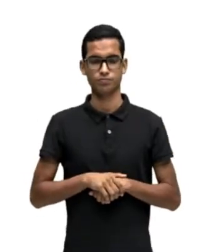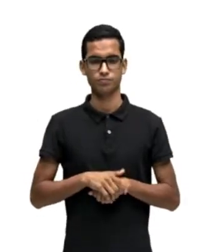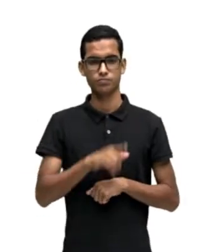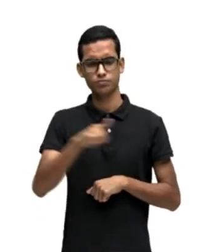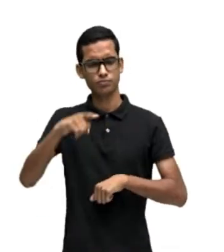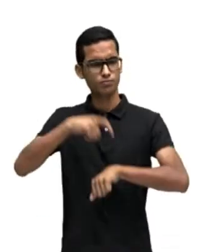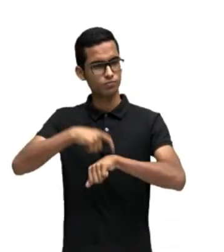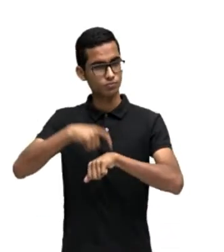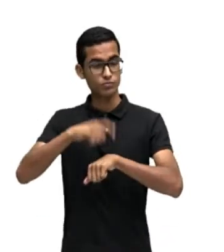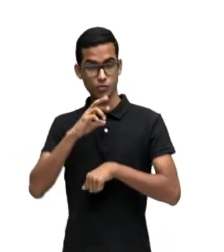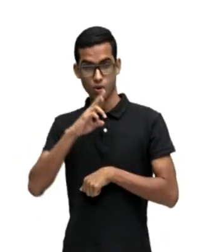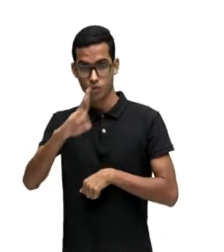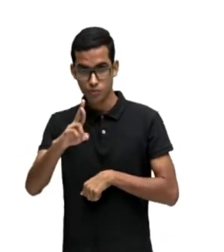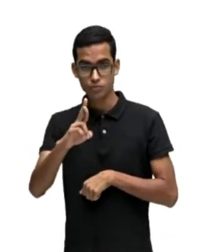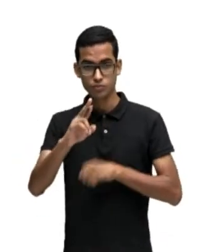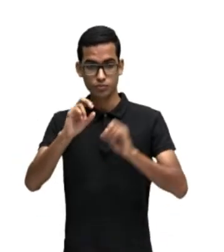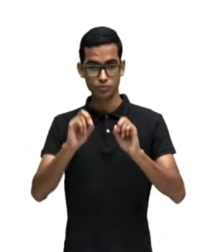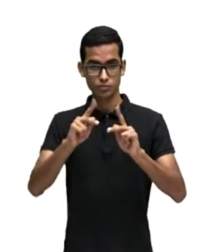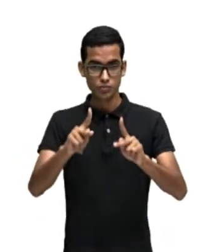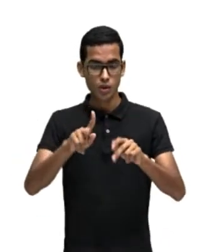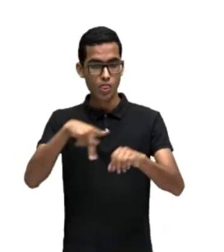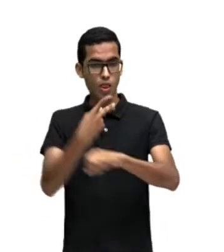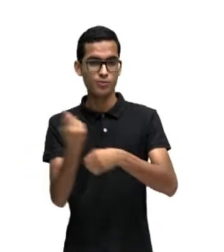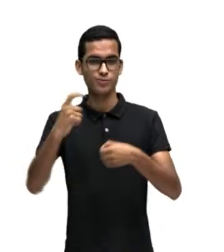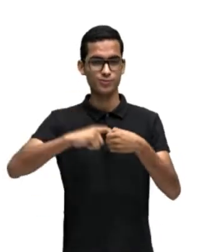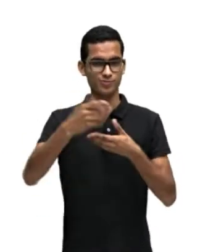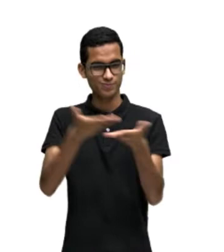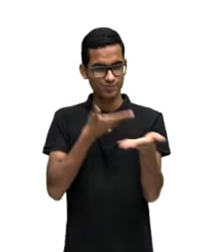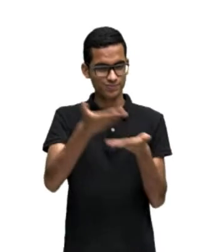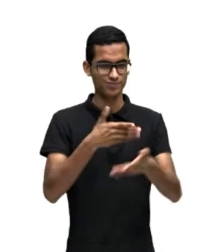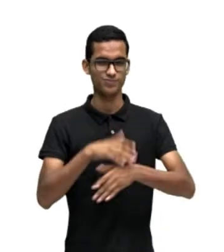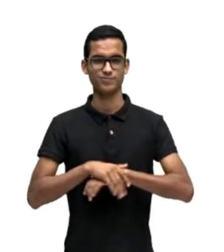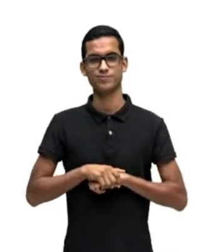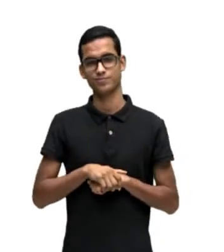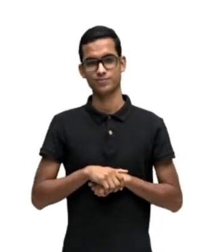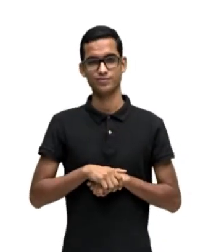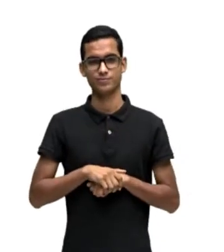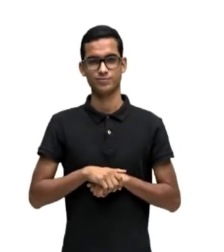vão ter um tempo para realizar essa ideia e daqui a pouquinho a gente volta para interagir.